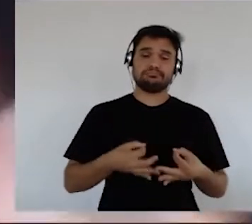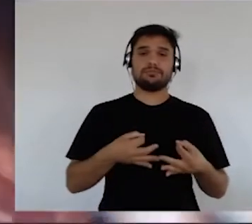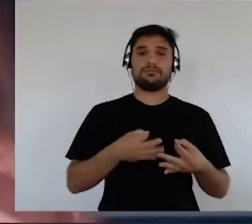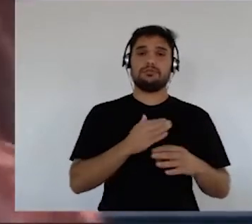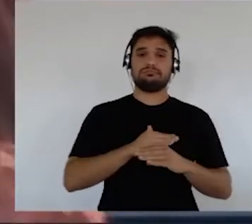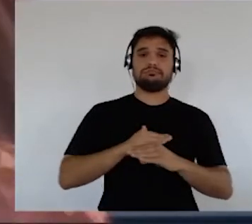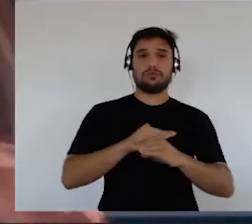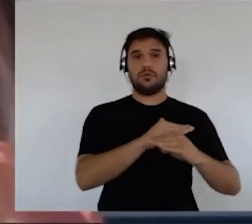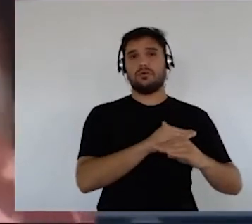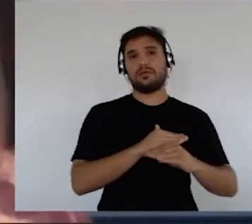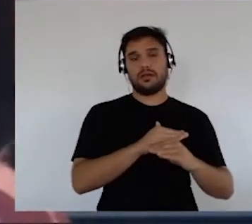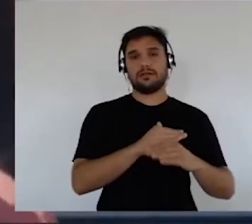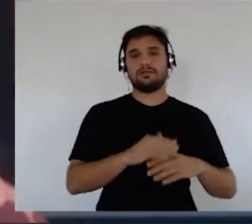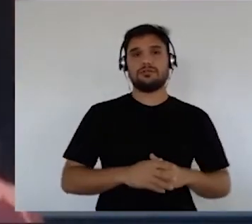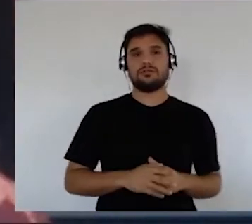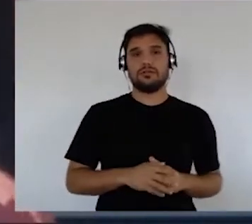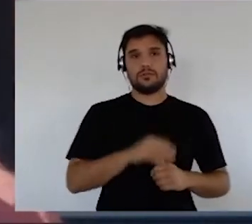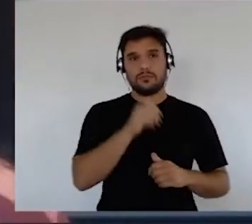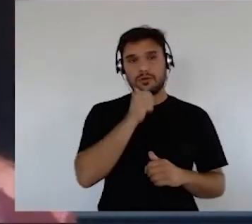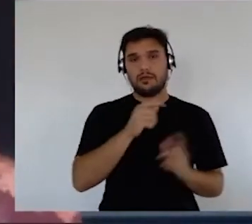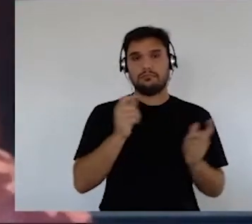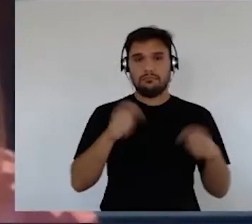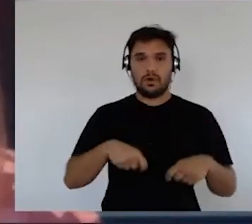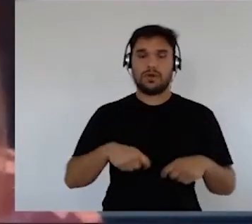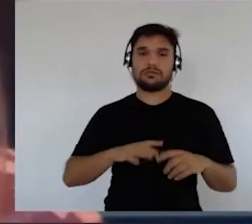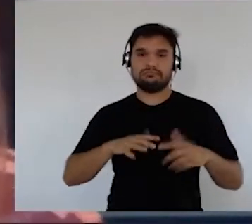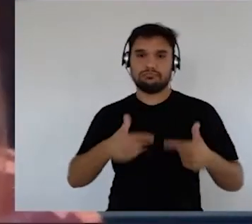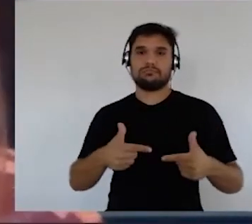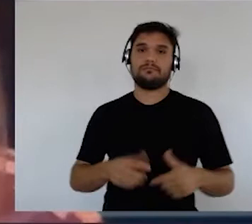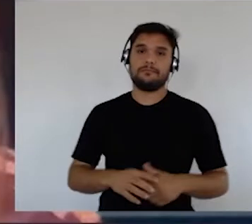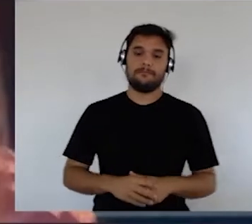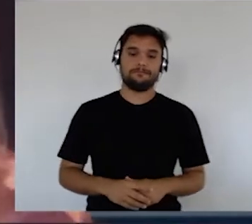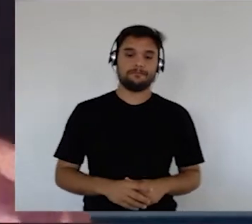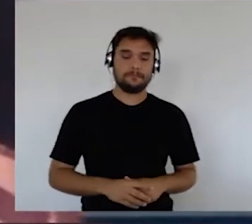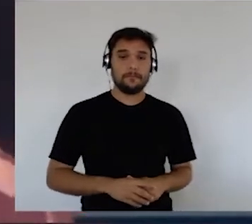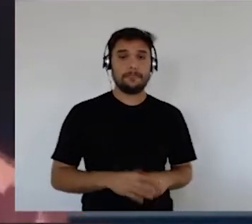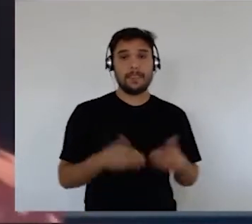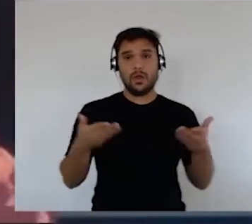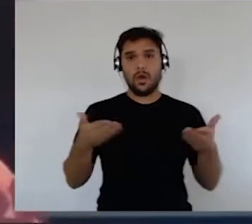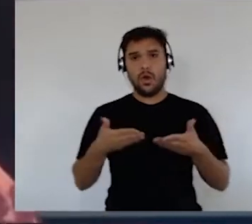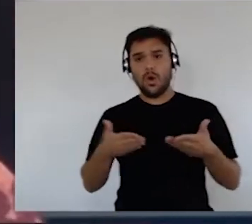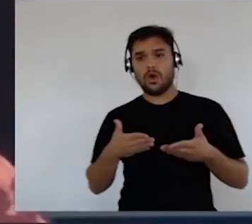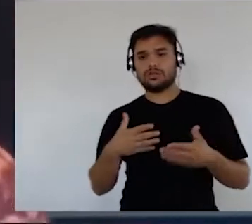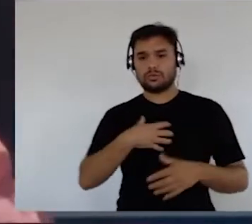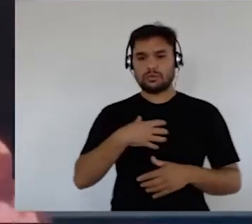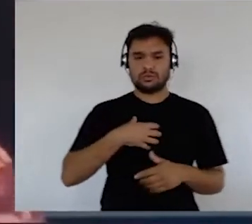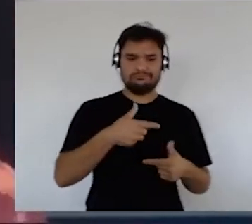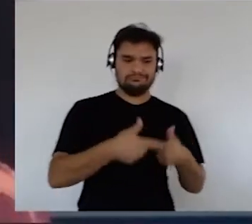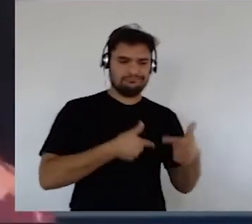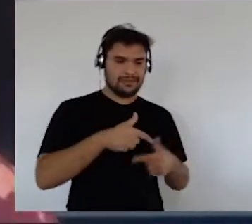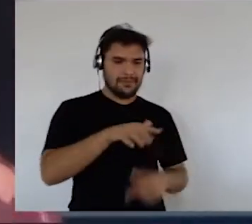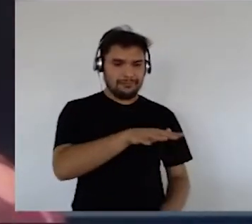mesmas condições para que as mulheres possam exercer a advocacia. Porque hoje as condições não são as mesmas.